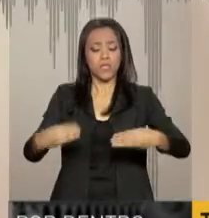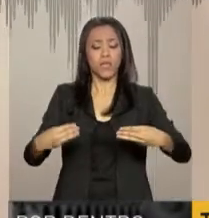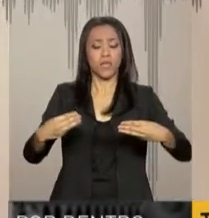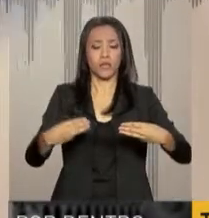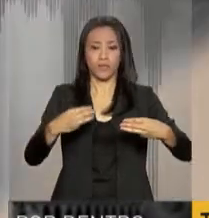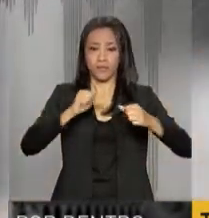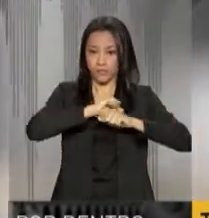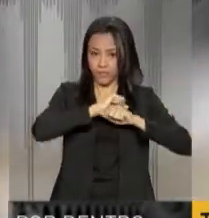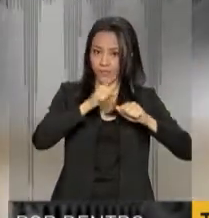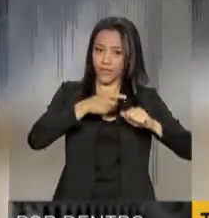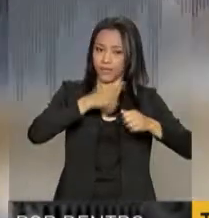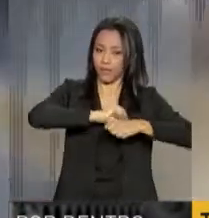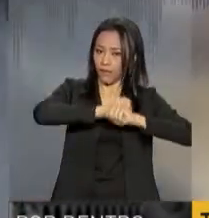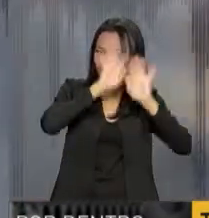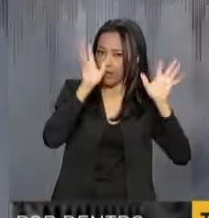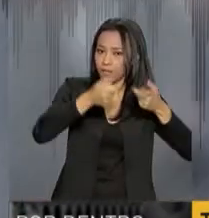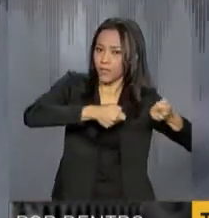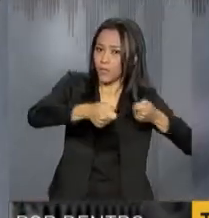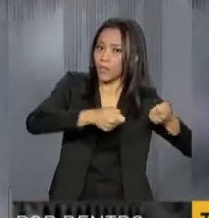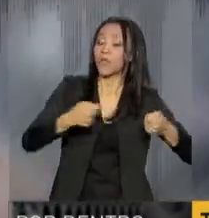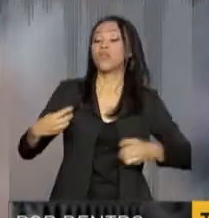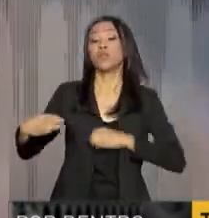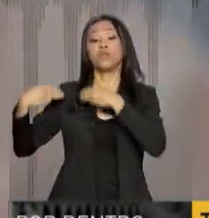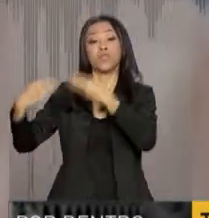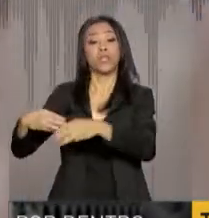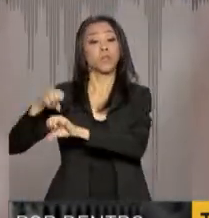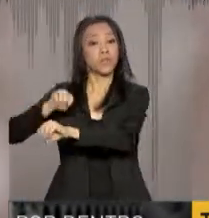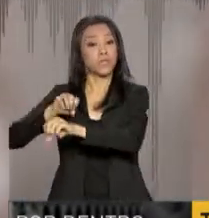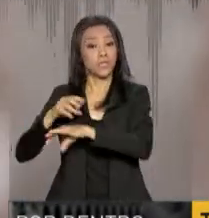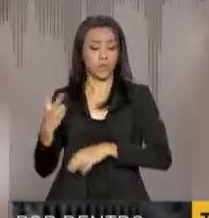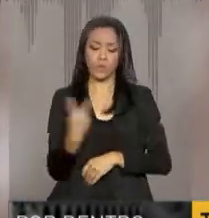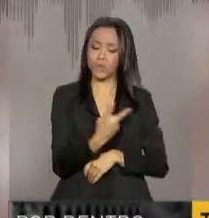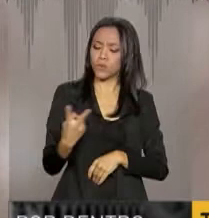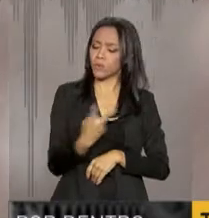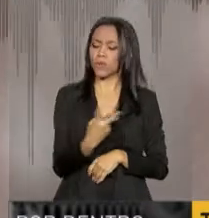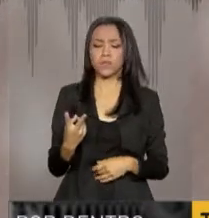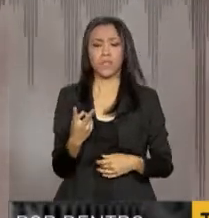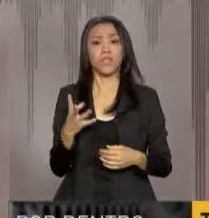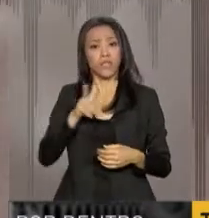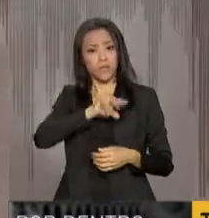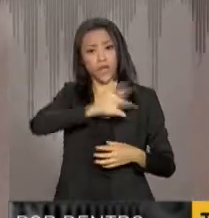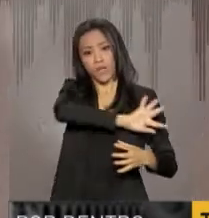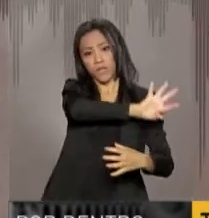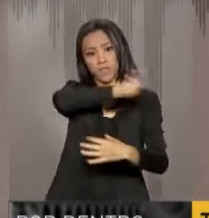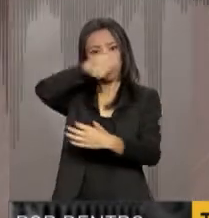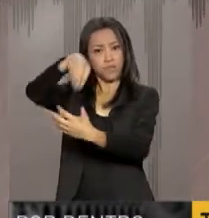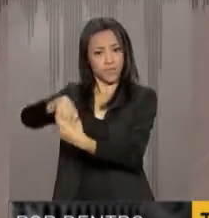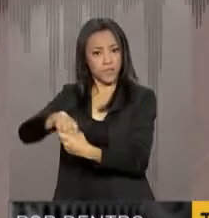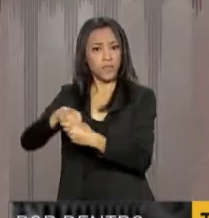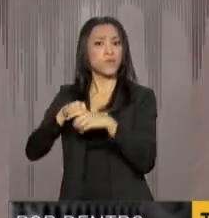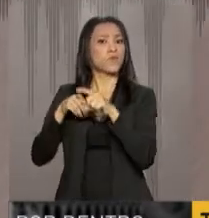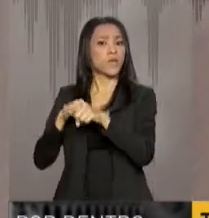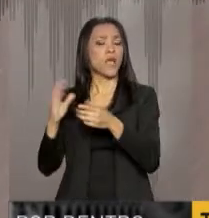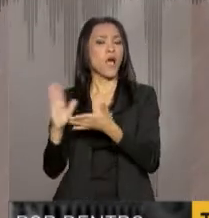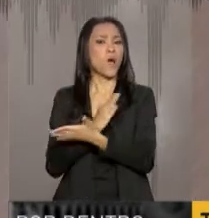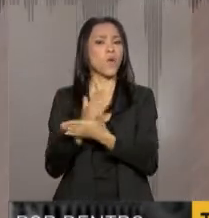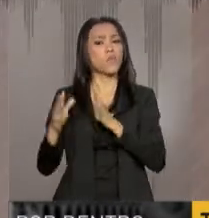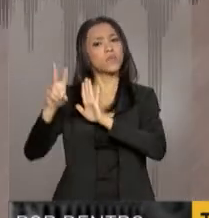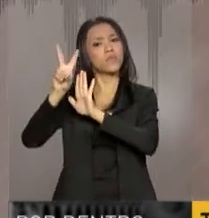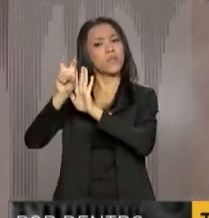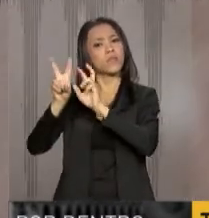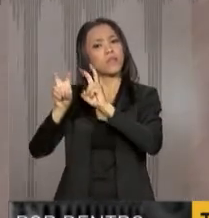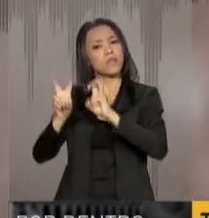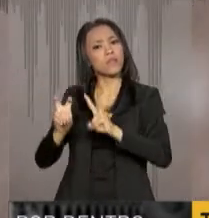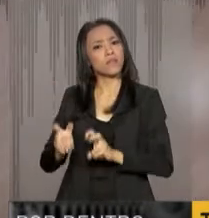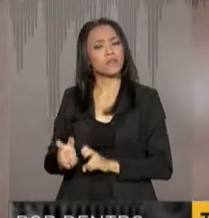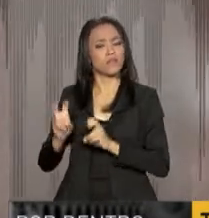foram confirmadas inclusive no último mês que vão incluir na educação básica de ensino fundamental alguns pontos de ética